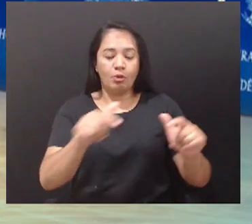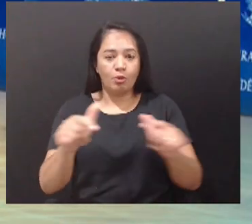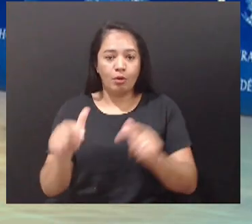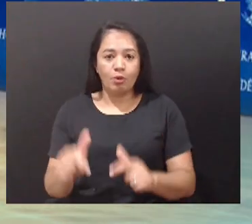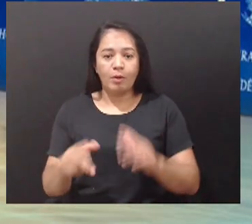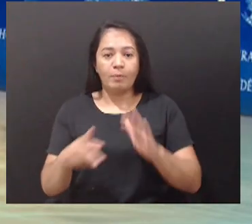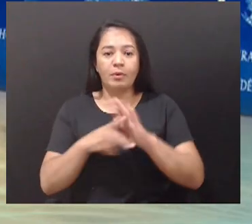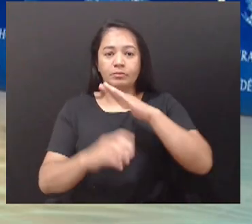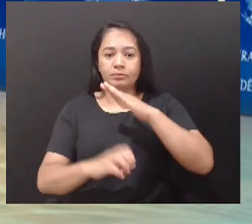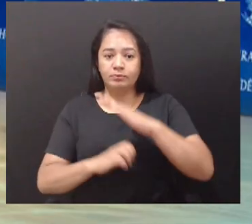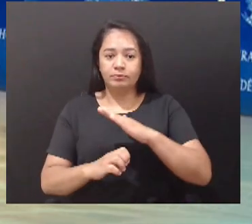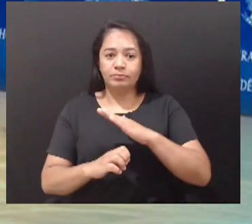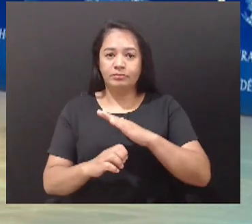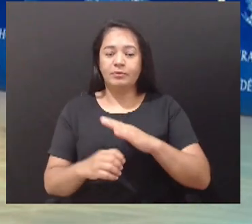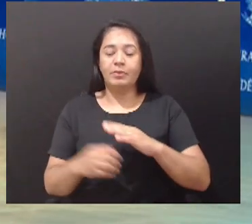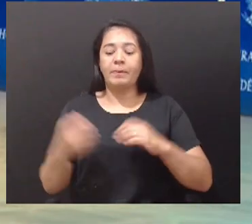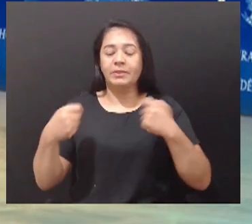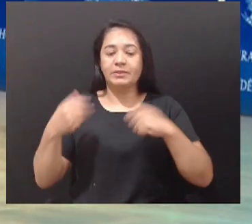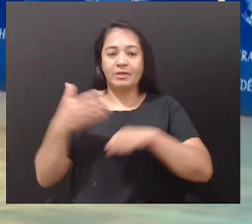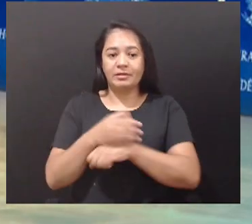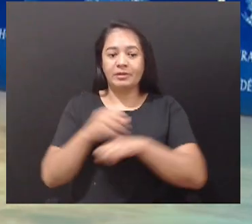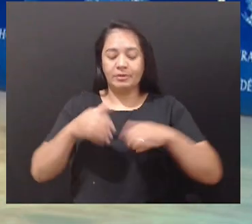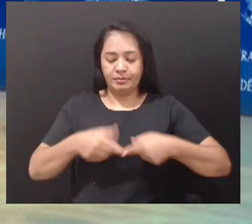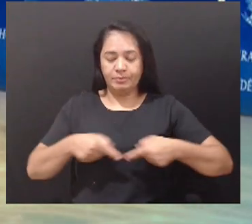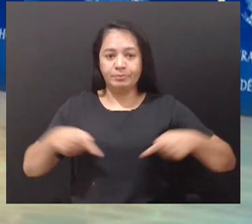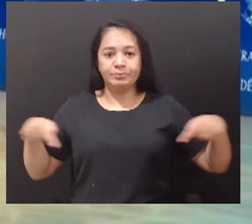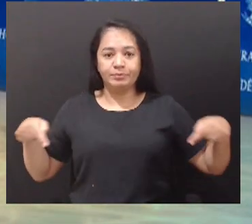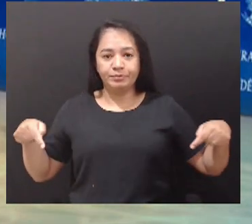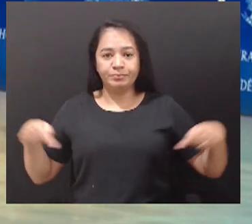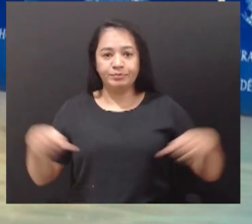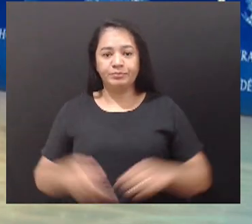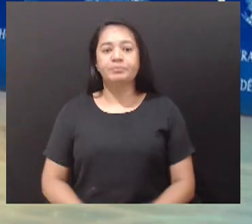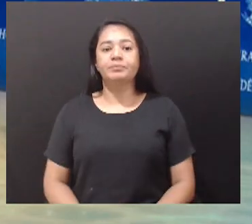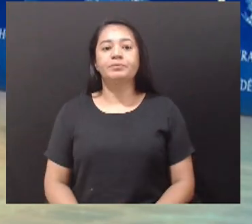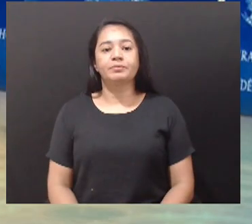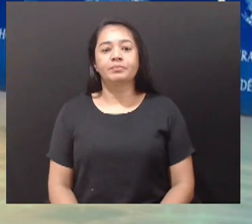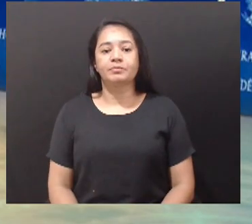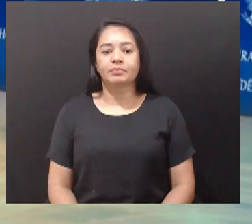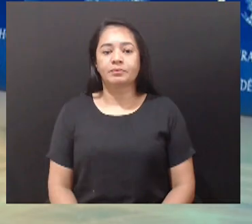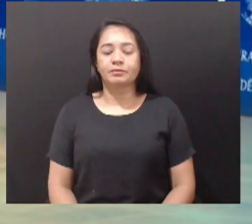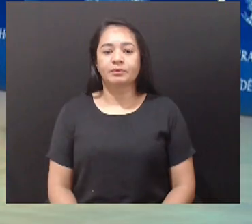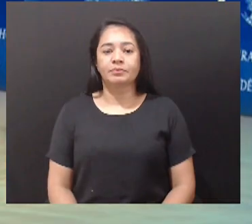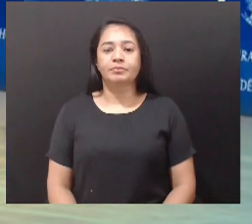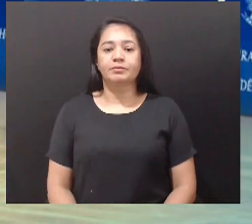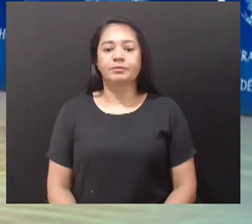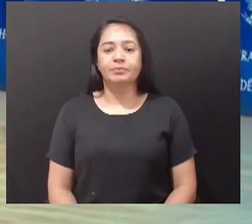basta acessar o site do CEPAT no endereço eletrônico